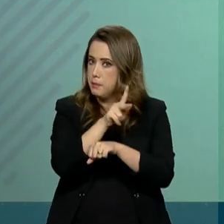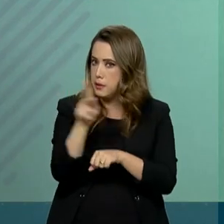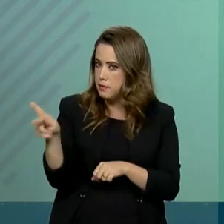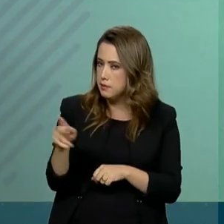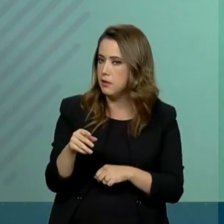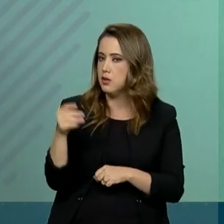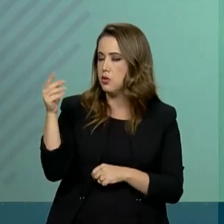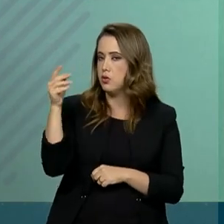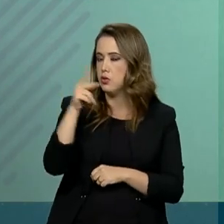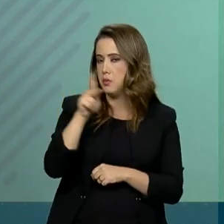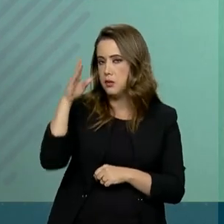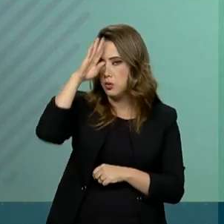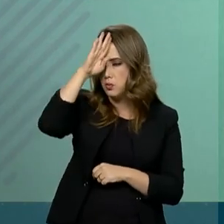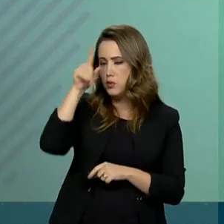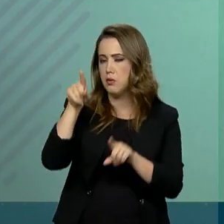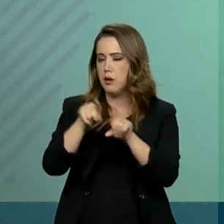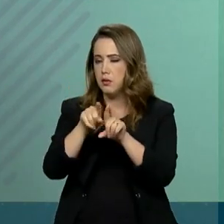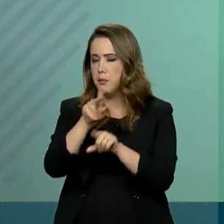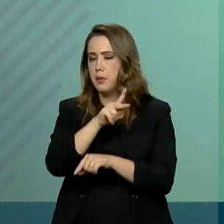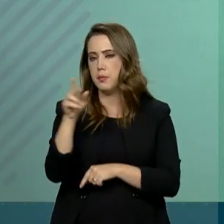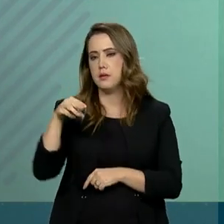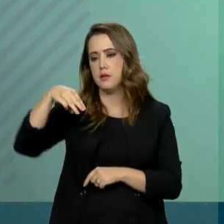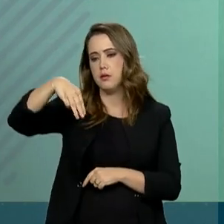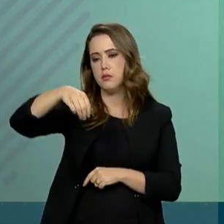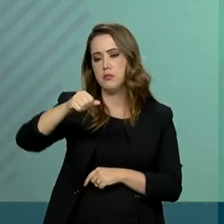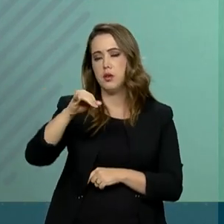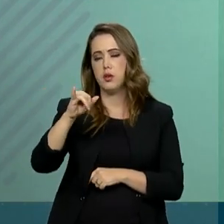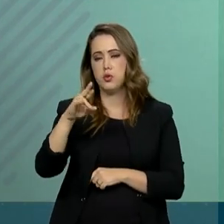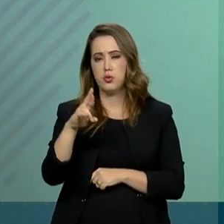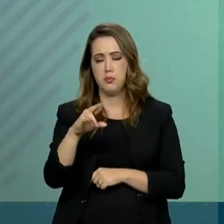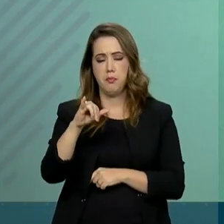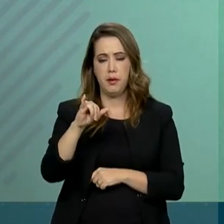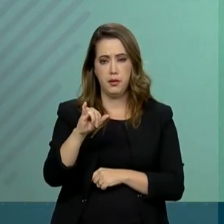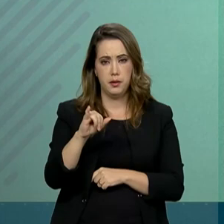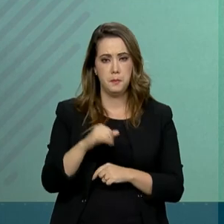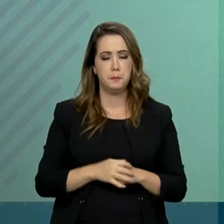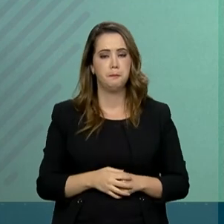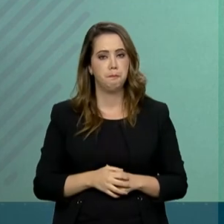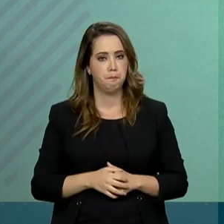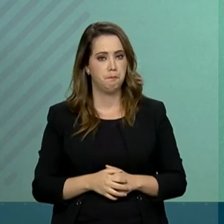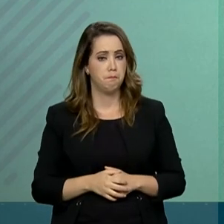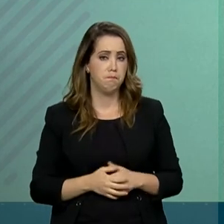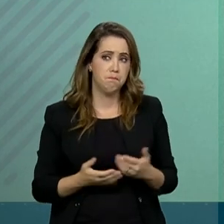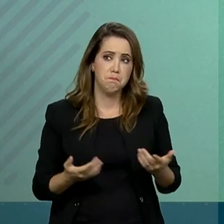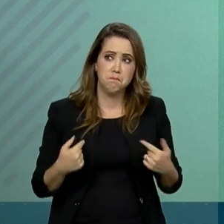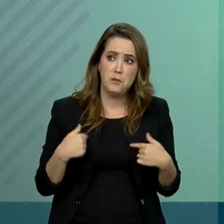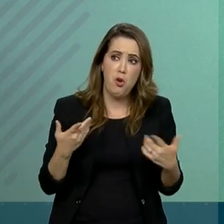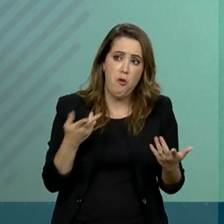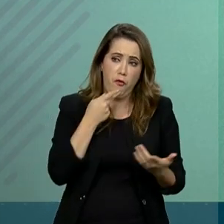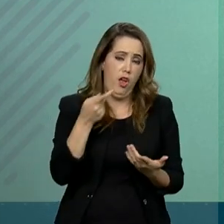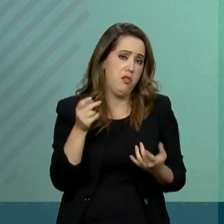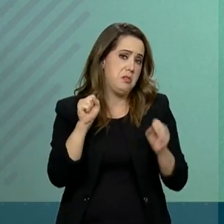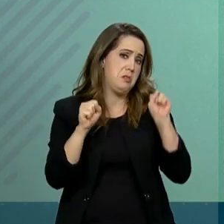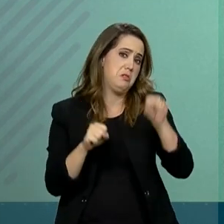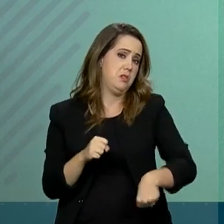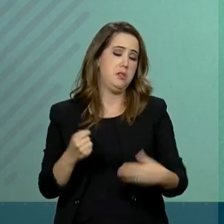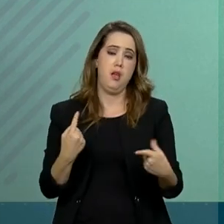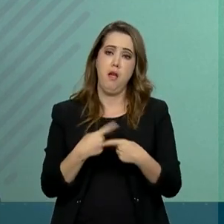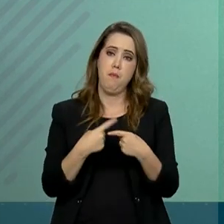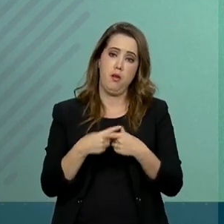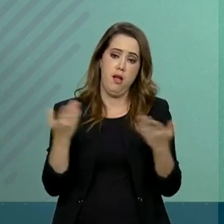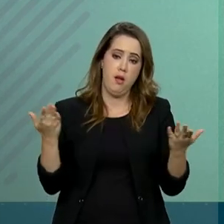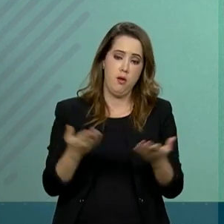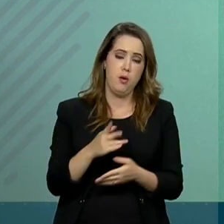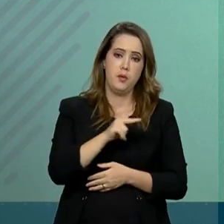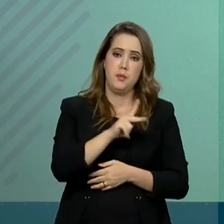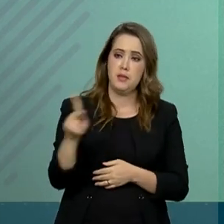eu diria que sim o presidente está indo ao encontro do presidente martin em um momento no qual o presidente má